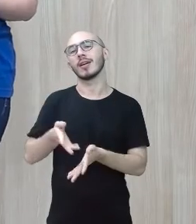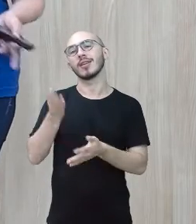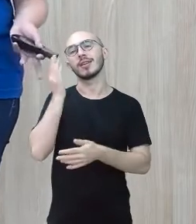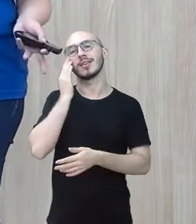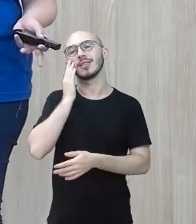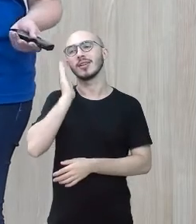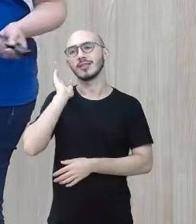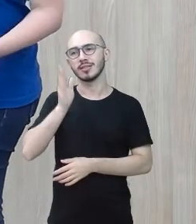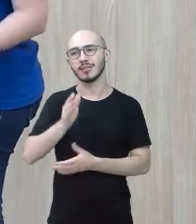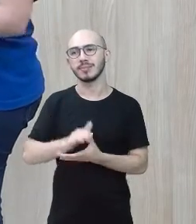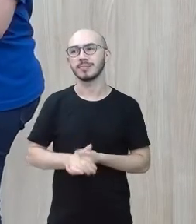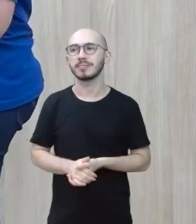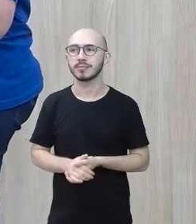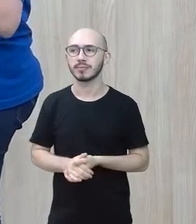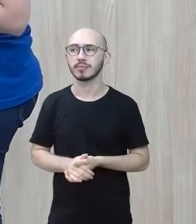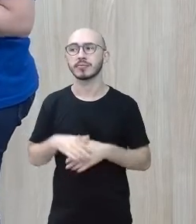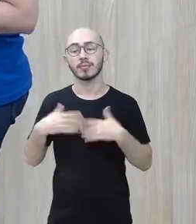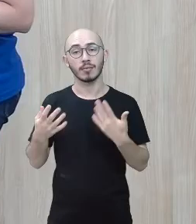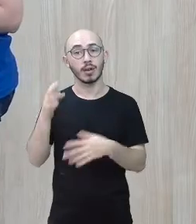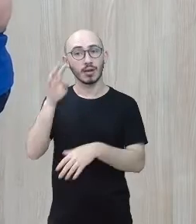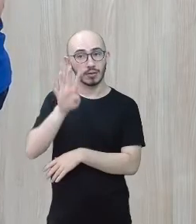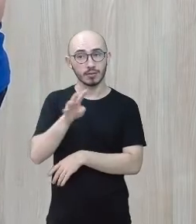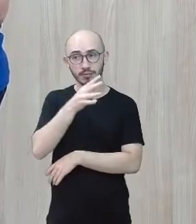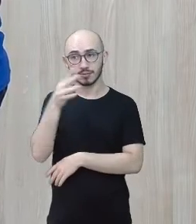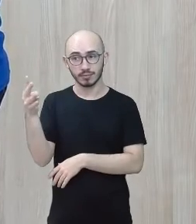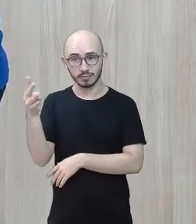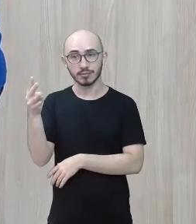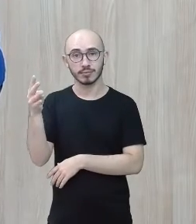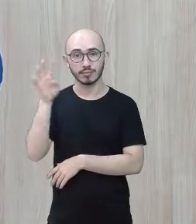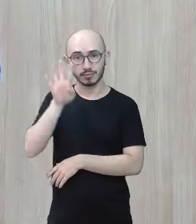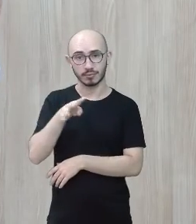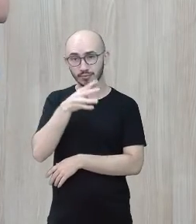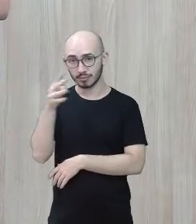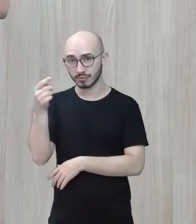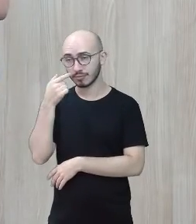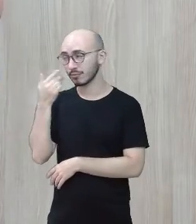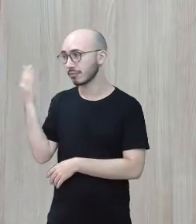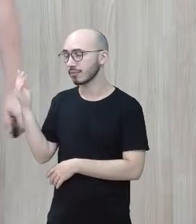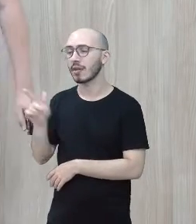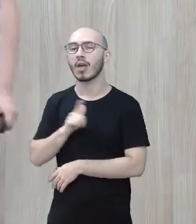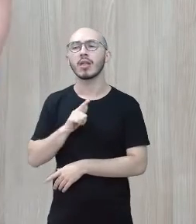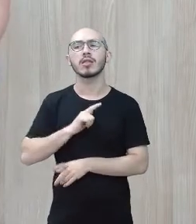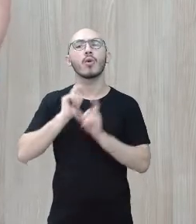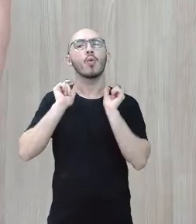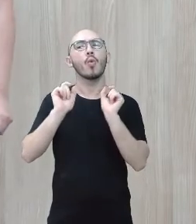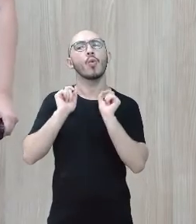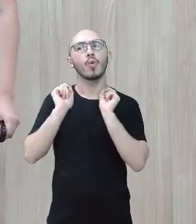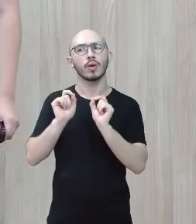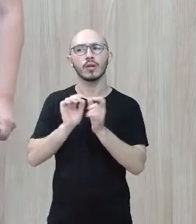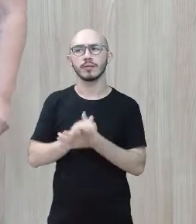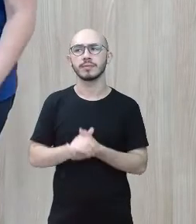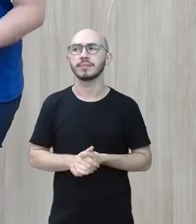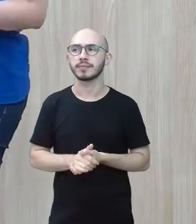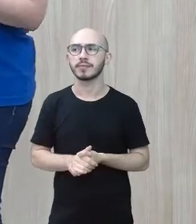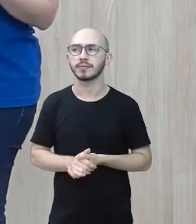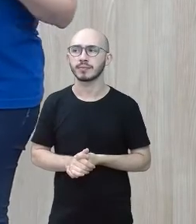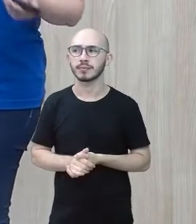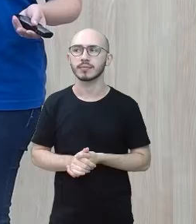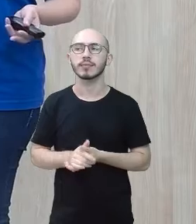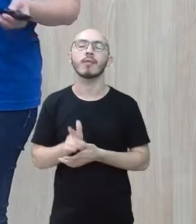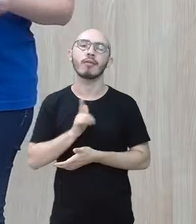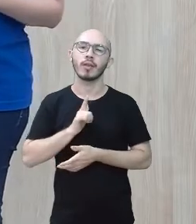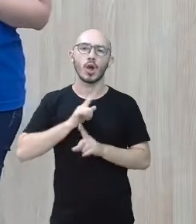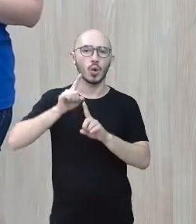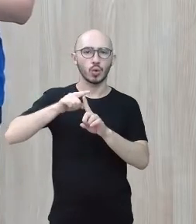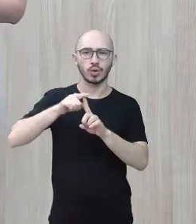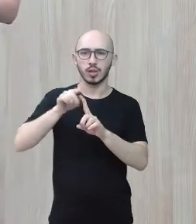barrinhas, certo? No caso do gráfico, no caso da tabela, a gente tem aqui cada uma das